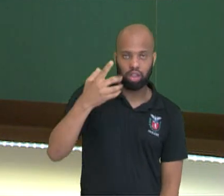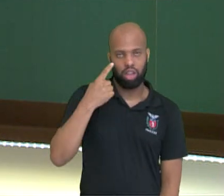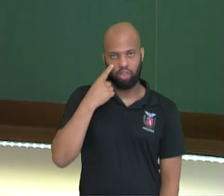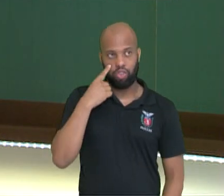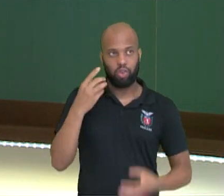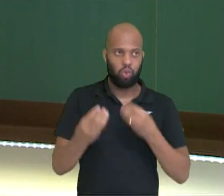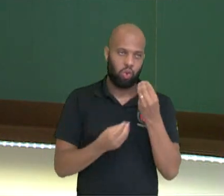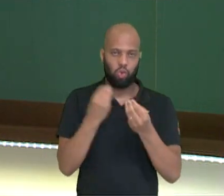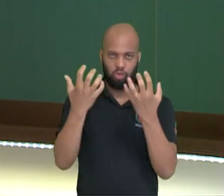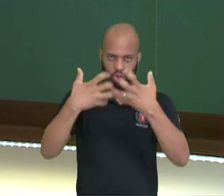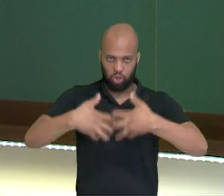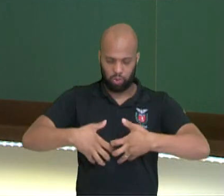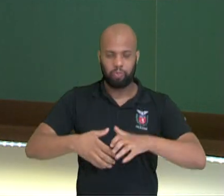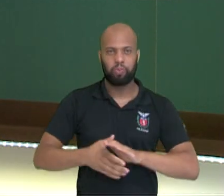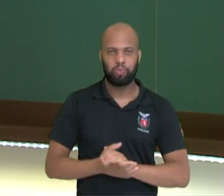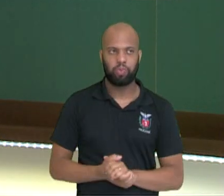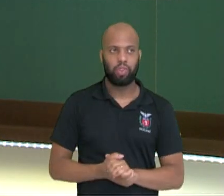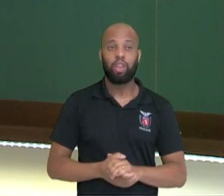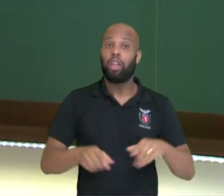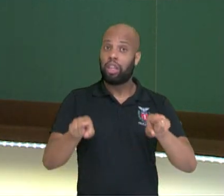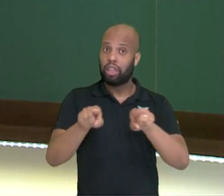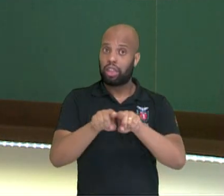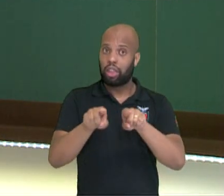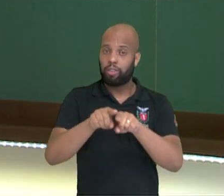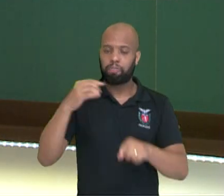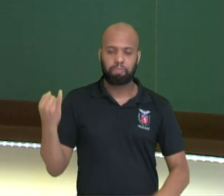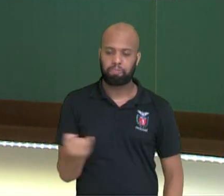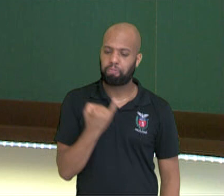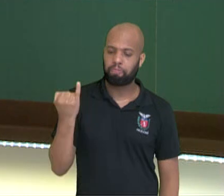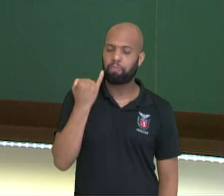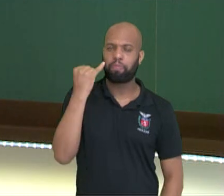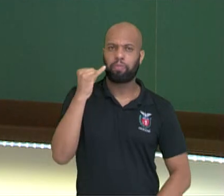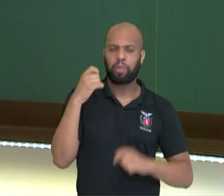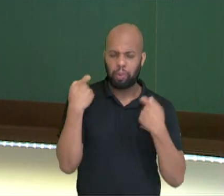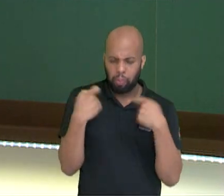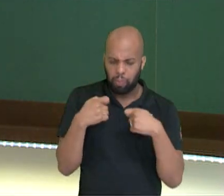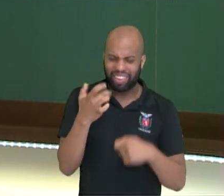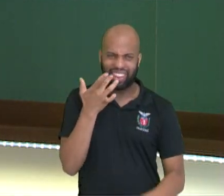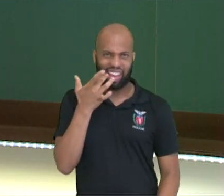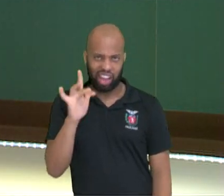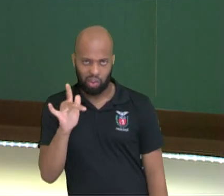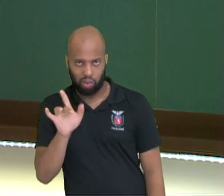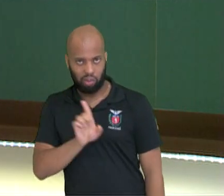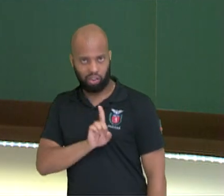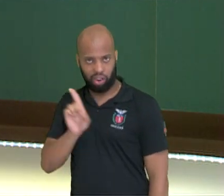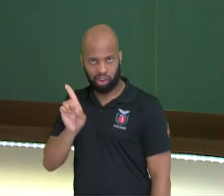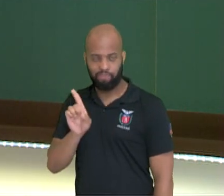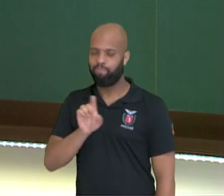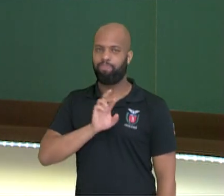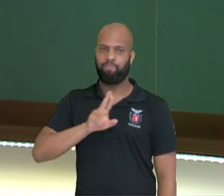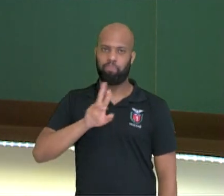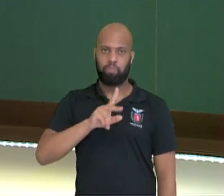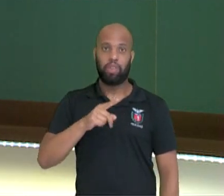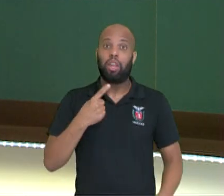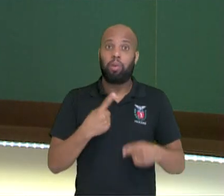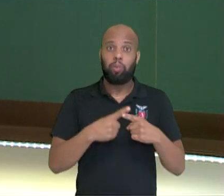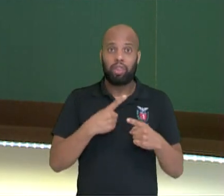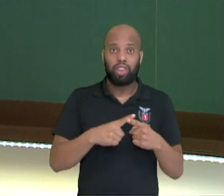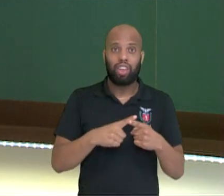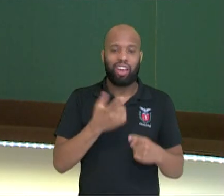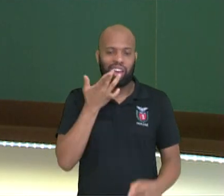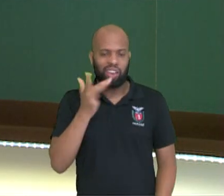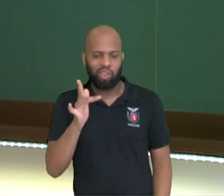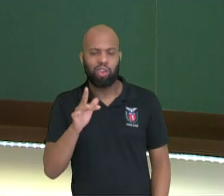elas reagem. E outra coisa importante, precisa ser de ouro, igual está aqui? Não, de ouro é porque é um material feito para durar